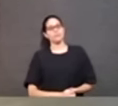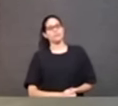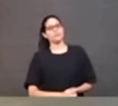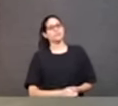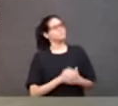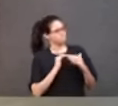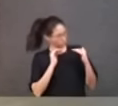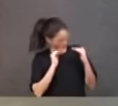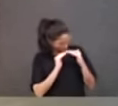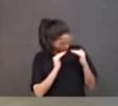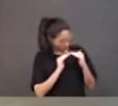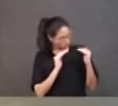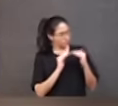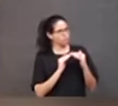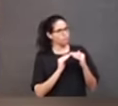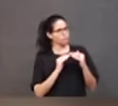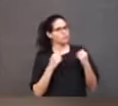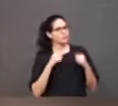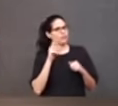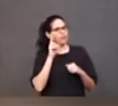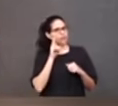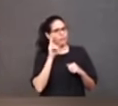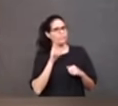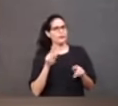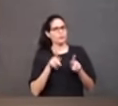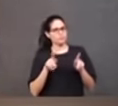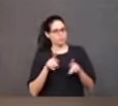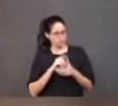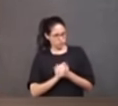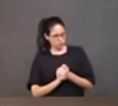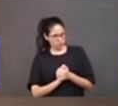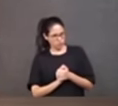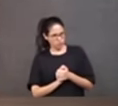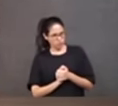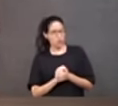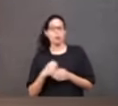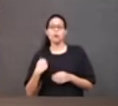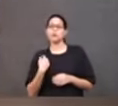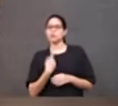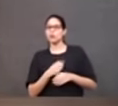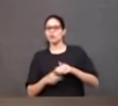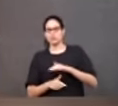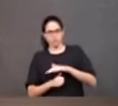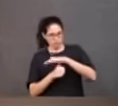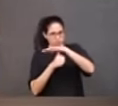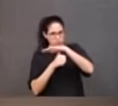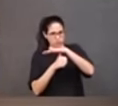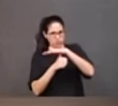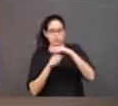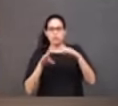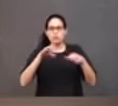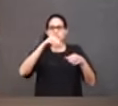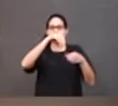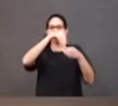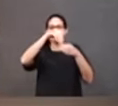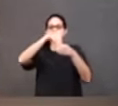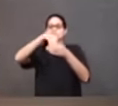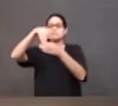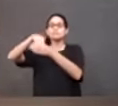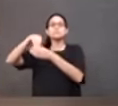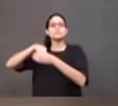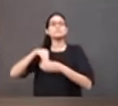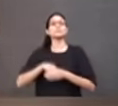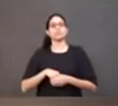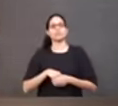bom lembrar, professor Elvésio, que na reitoria nós elegemos os diretores de assuntos estudantis. Foi